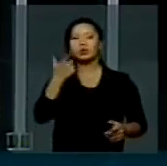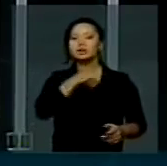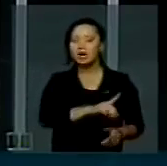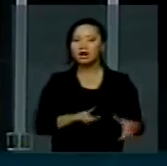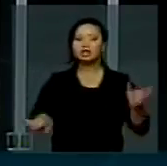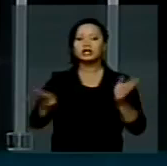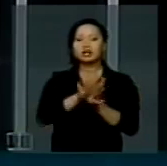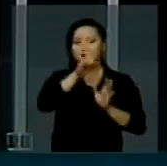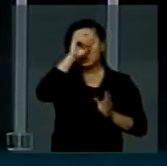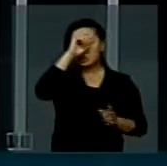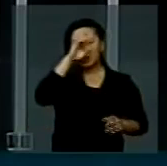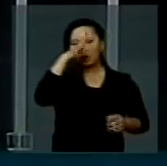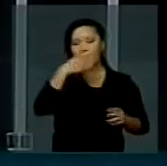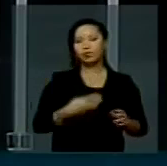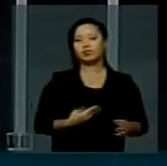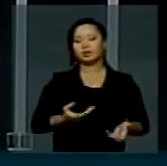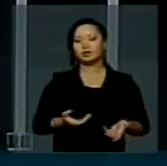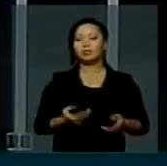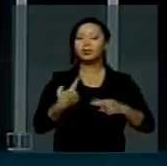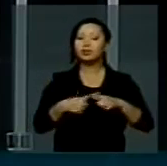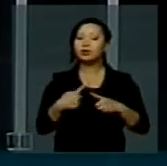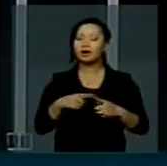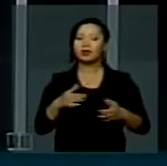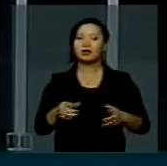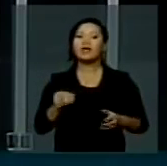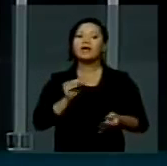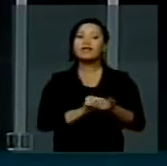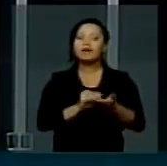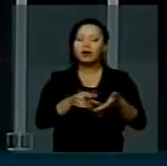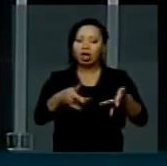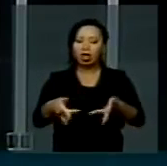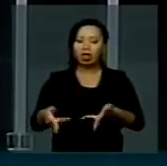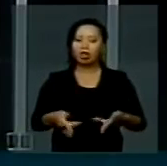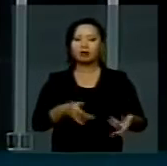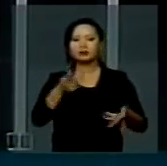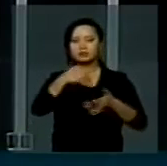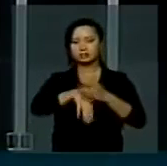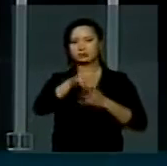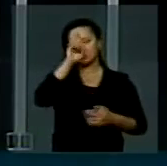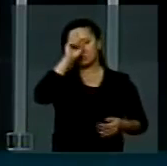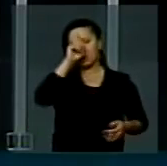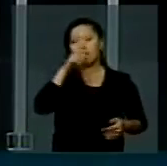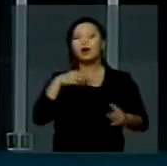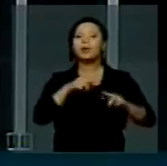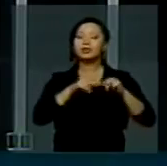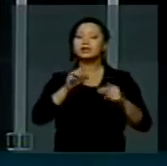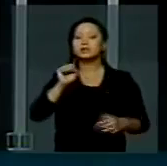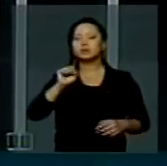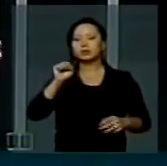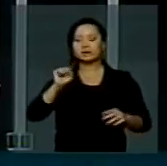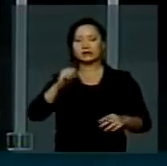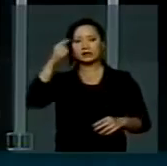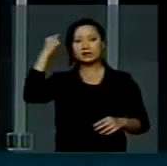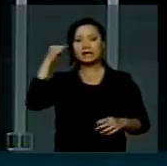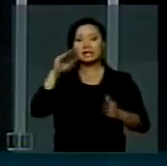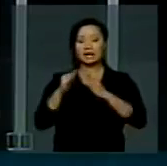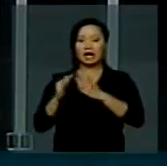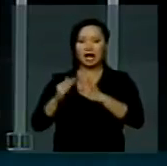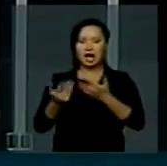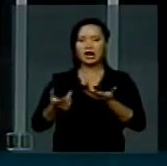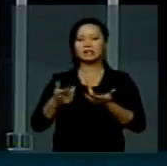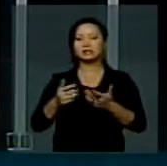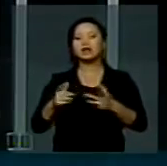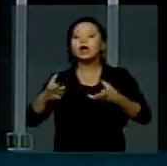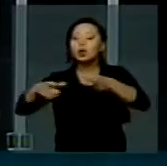dos hospitais públicos, até pela carência de leitos que o nosso país ainda vive. E as santas casas também têm um papel